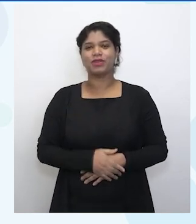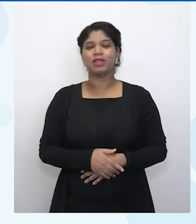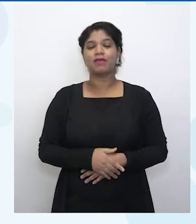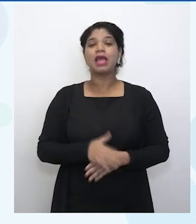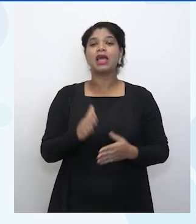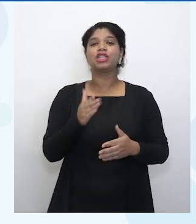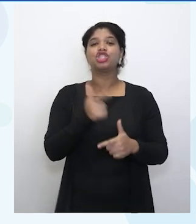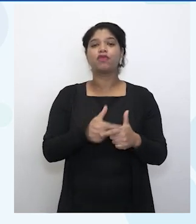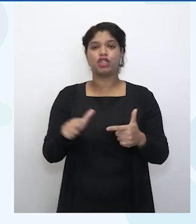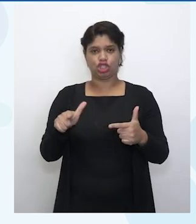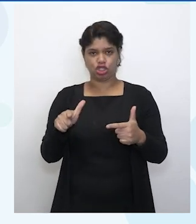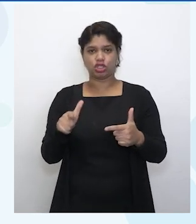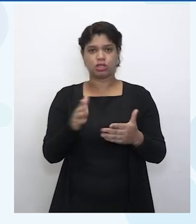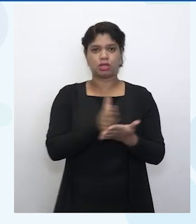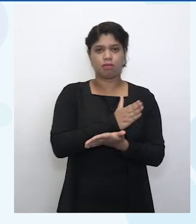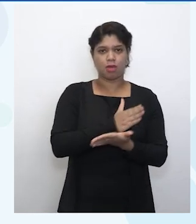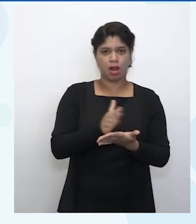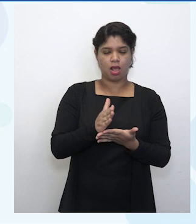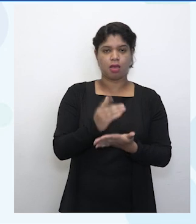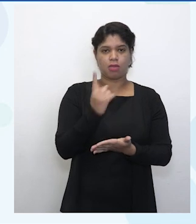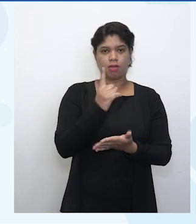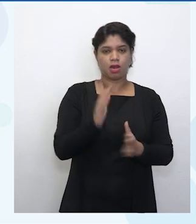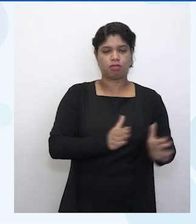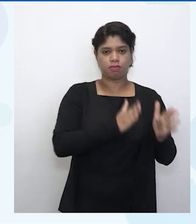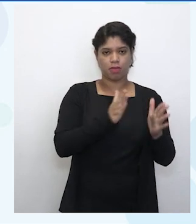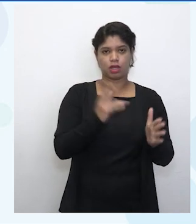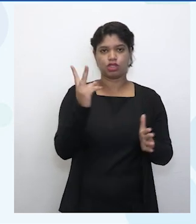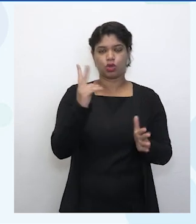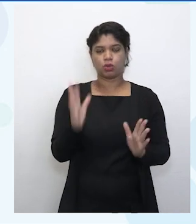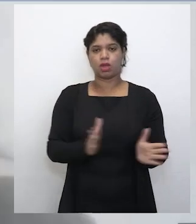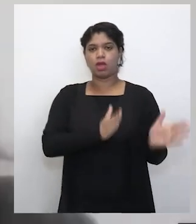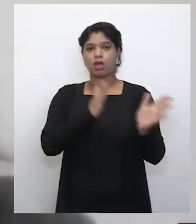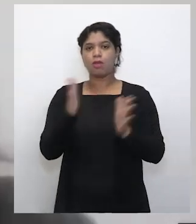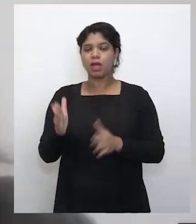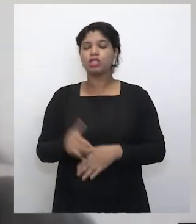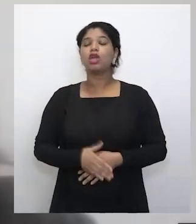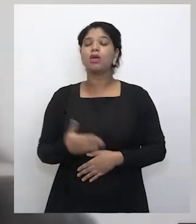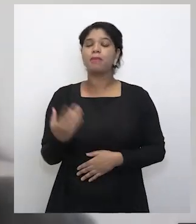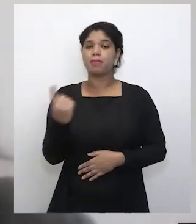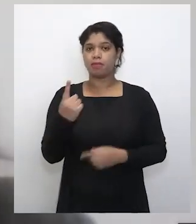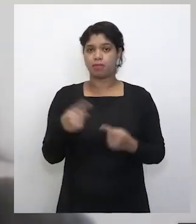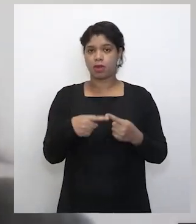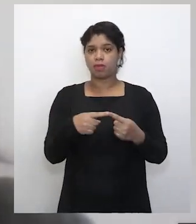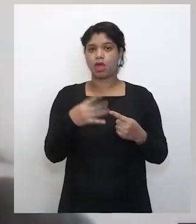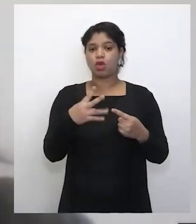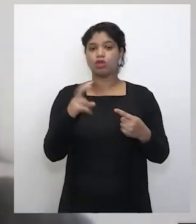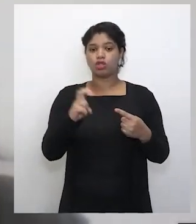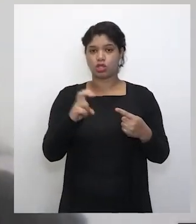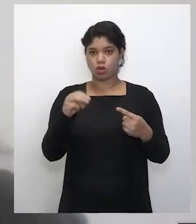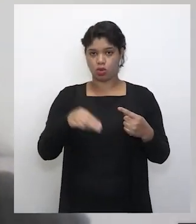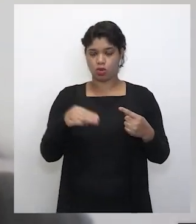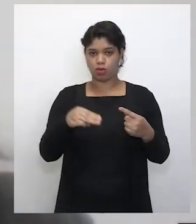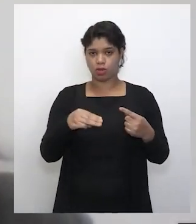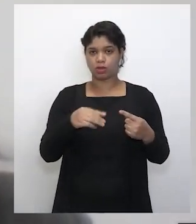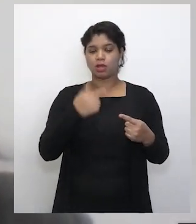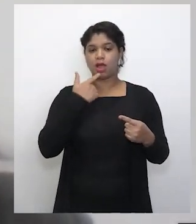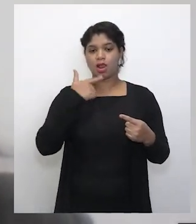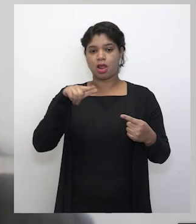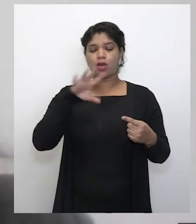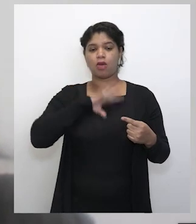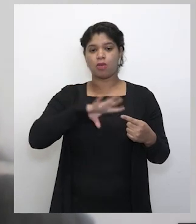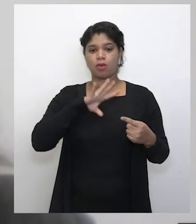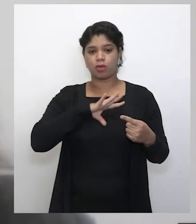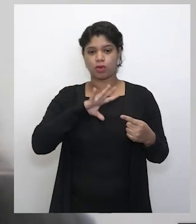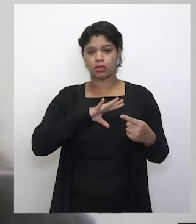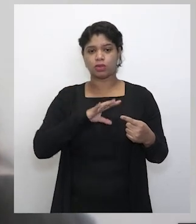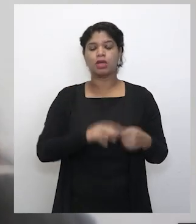dividido em duas partes. A primeira parte nós vamos ter língua portuguesa, 45 minutos. Vamos ter um intervalo de